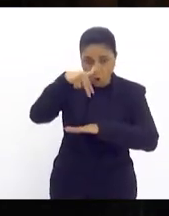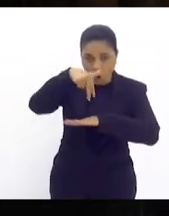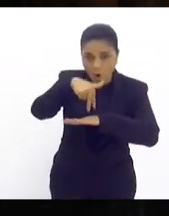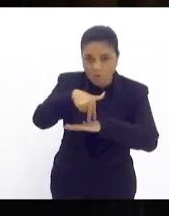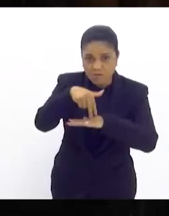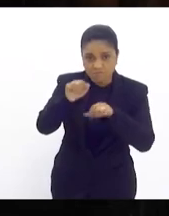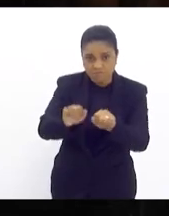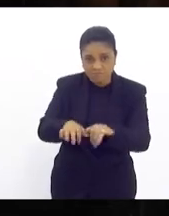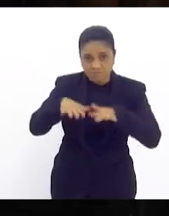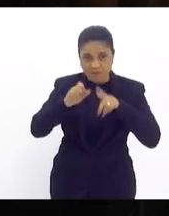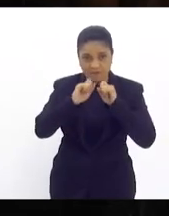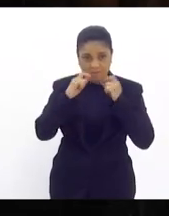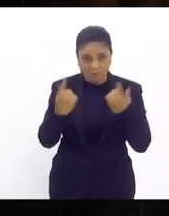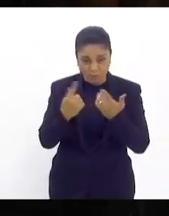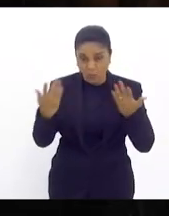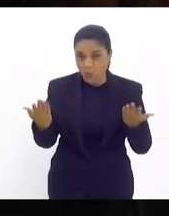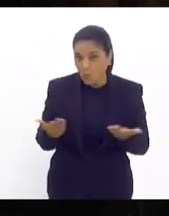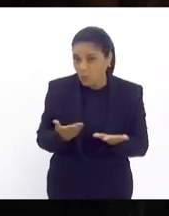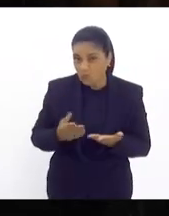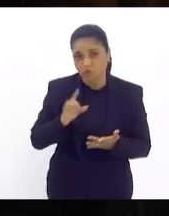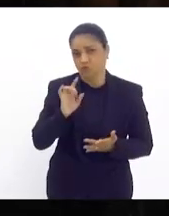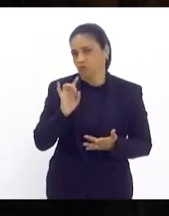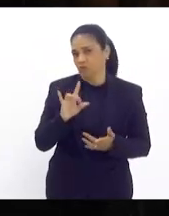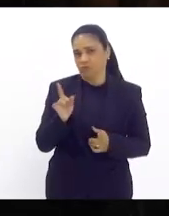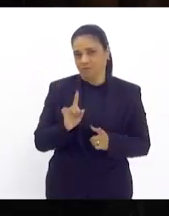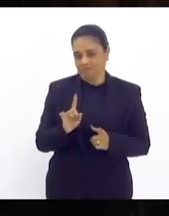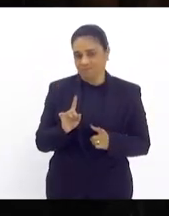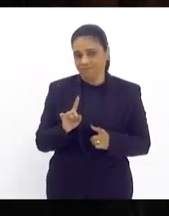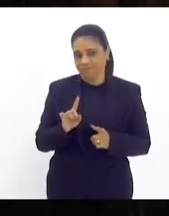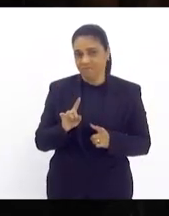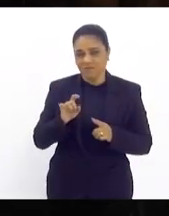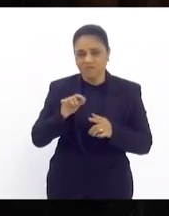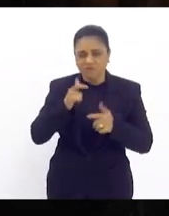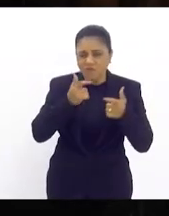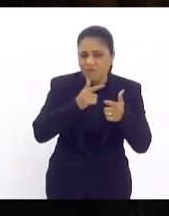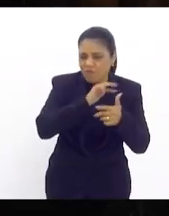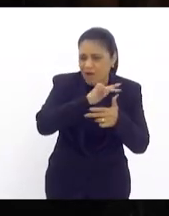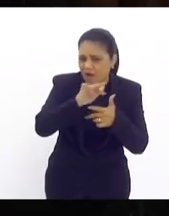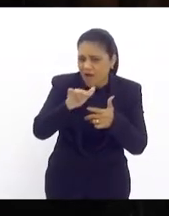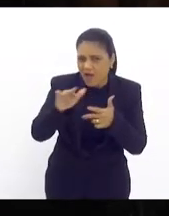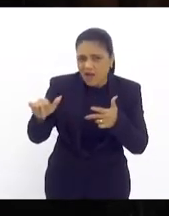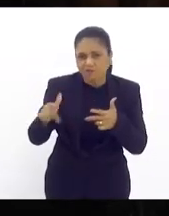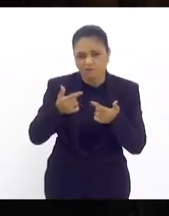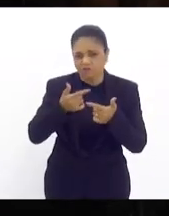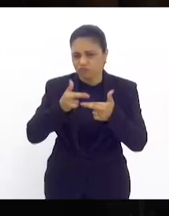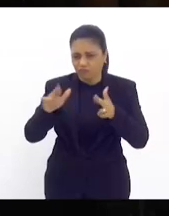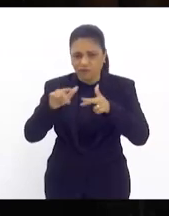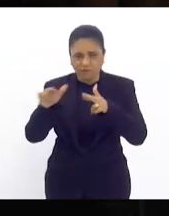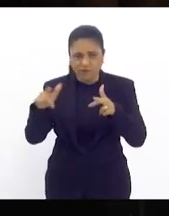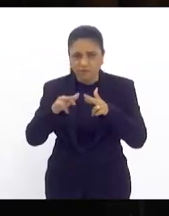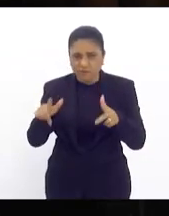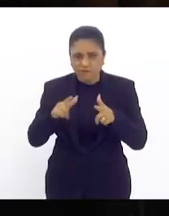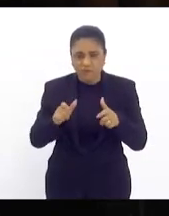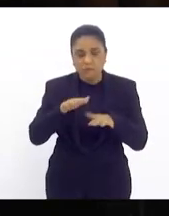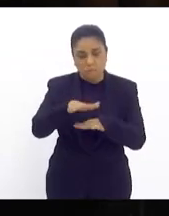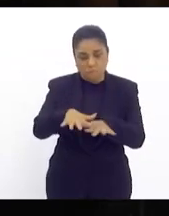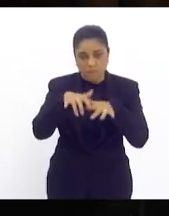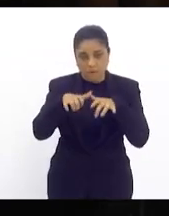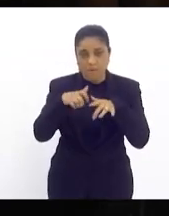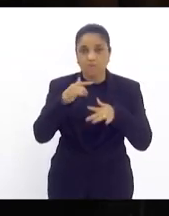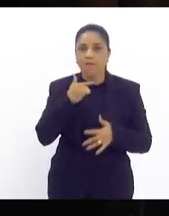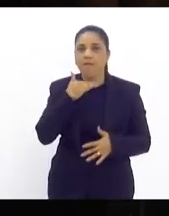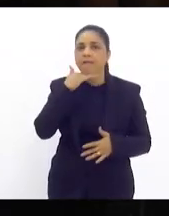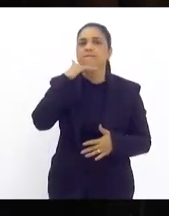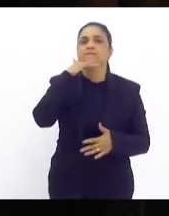não só na Assembleia Legislativa mas diferentes parlamentos significa assim erguer a cabeça